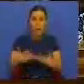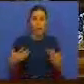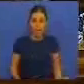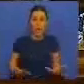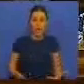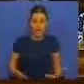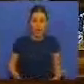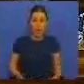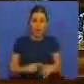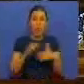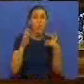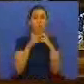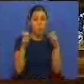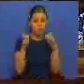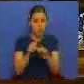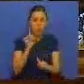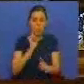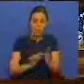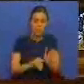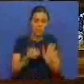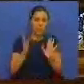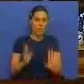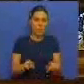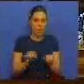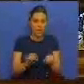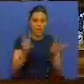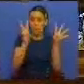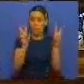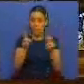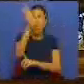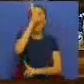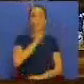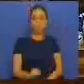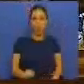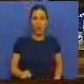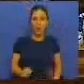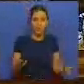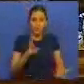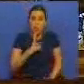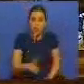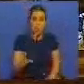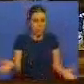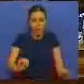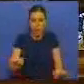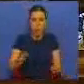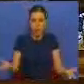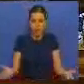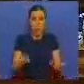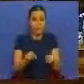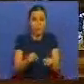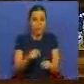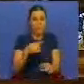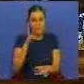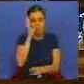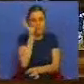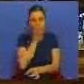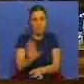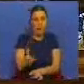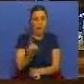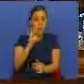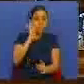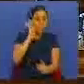momento, o problema essencial. Em relação a esta matéria, o Governo não responde e daí pode-se tirar uma